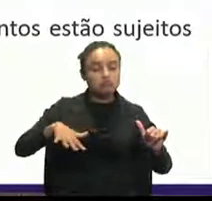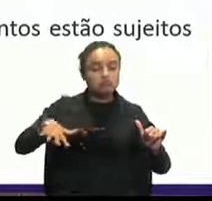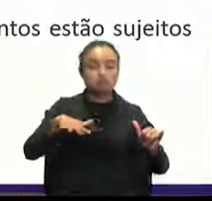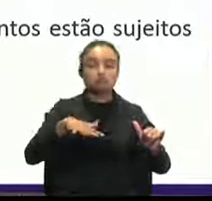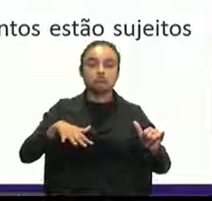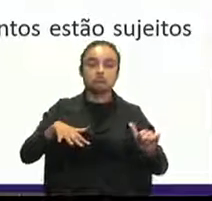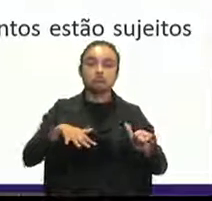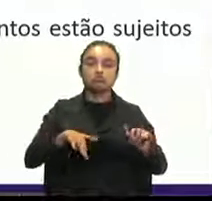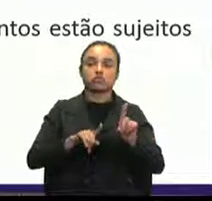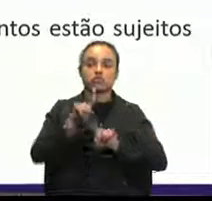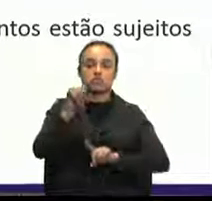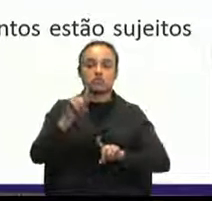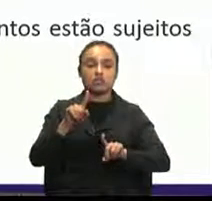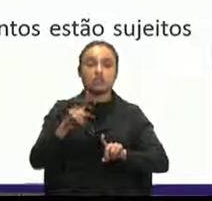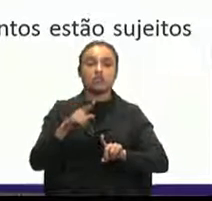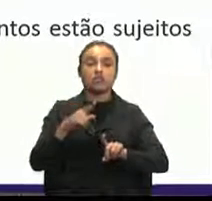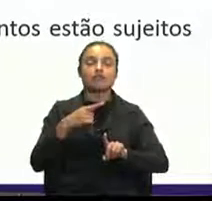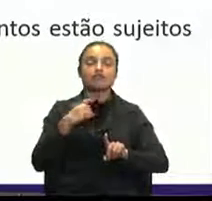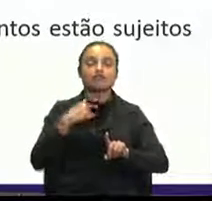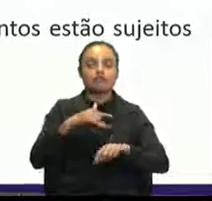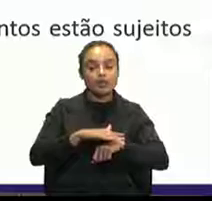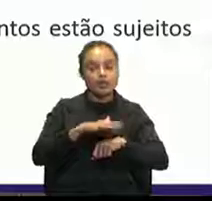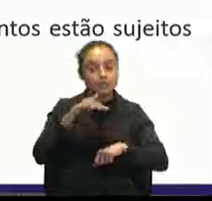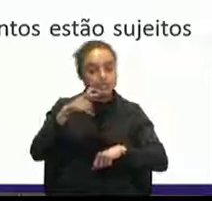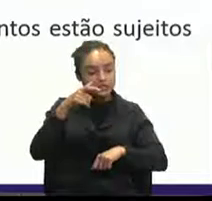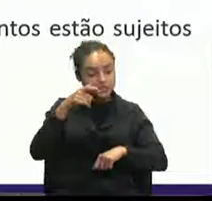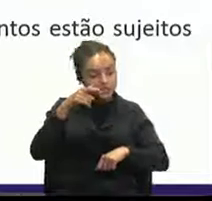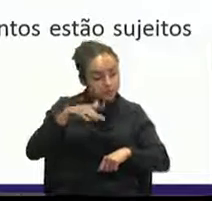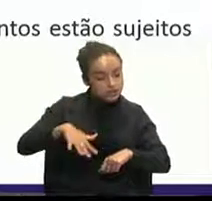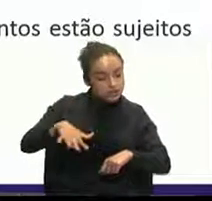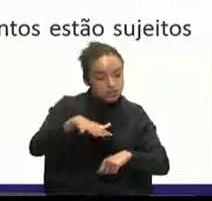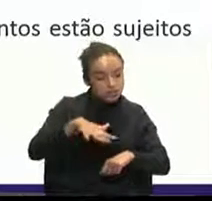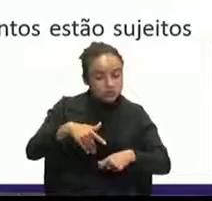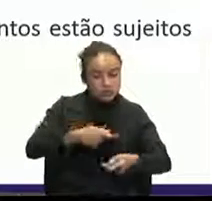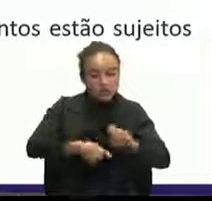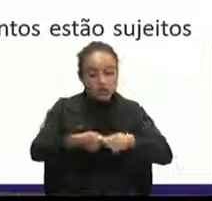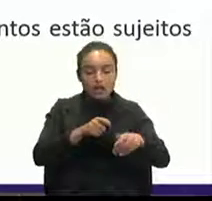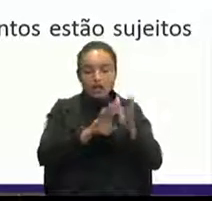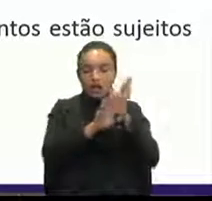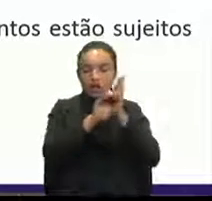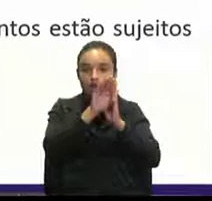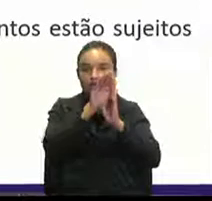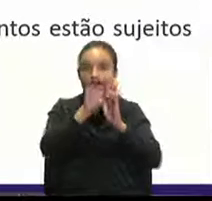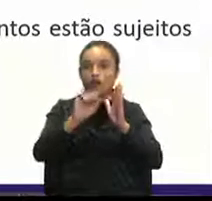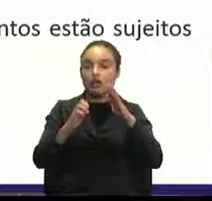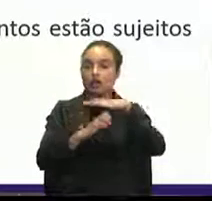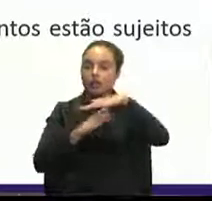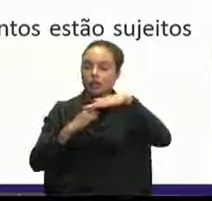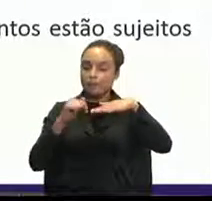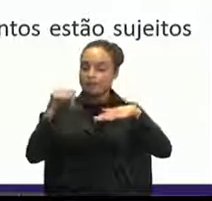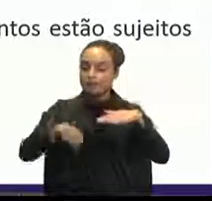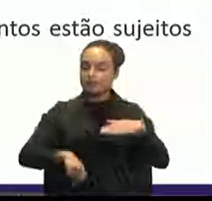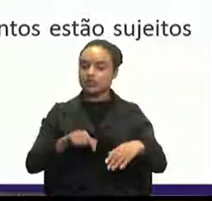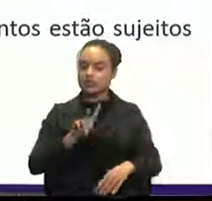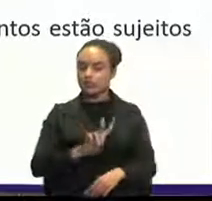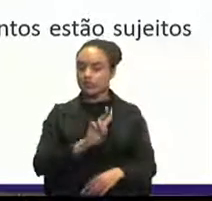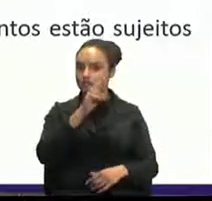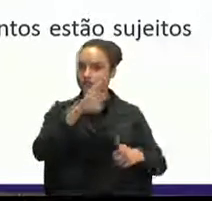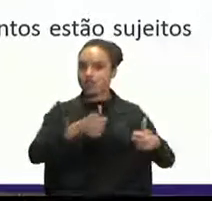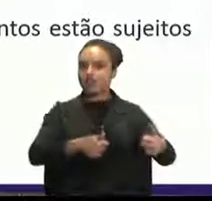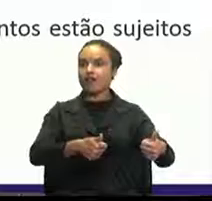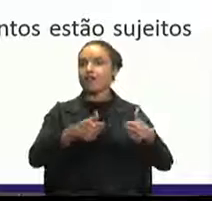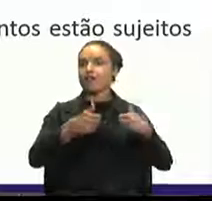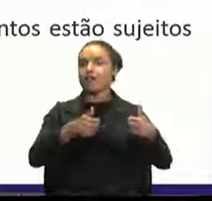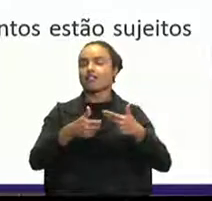por expectativa quanto maior a expectativa que eu tenho de uma ação de uma empresa vai valorizar aquela empresa está num momento bom